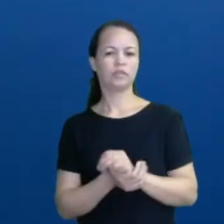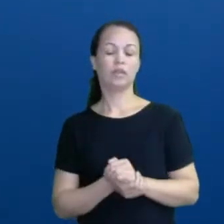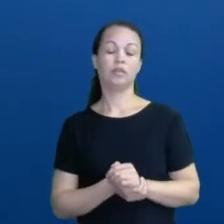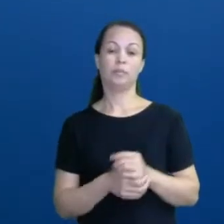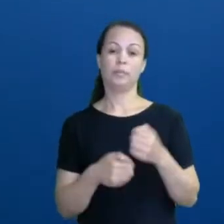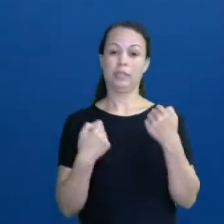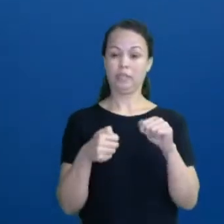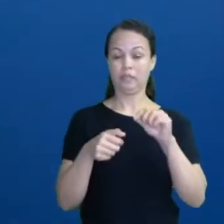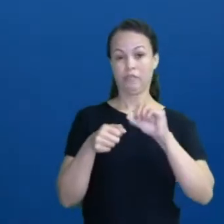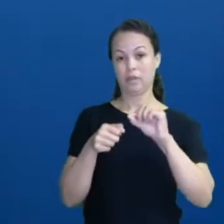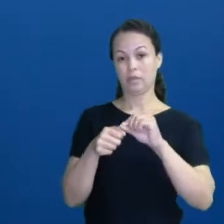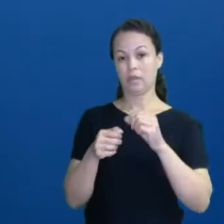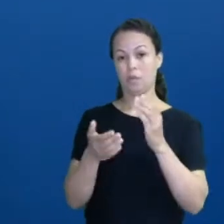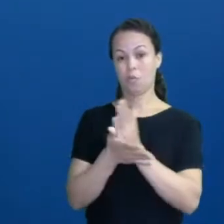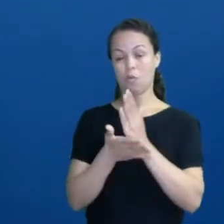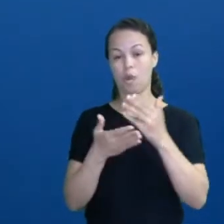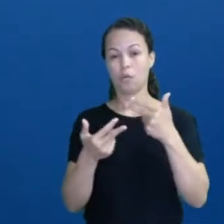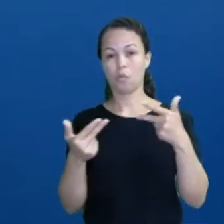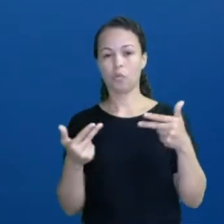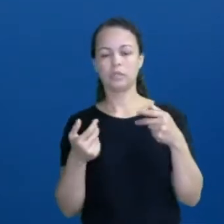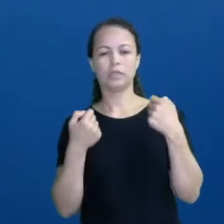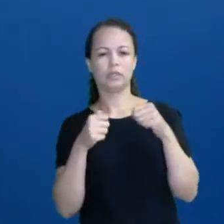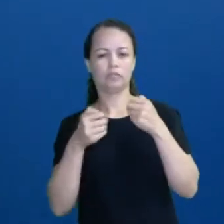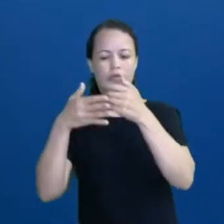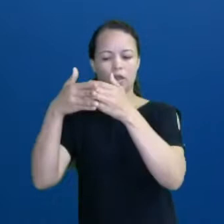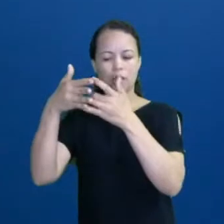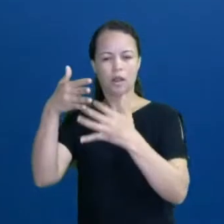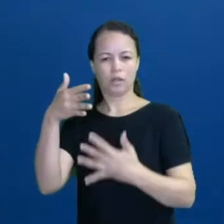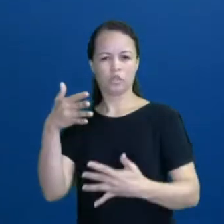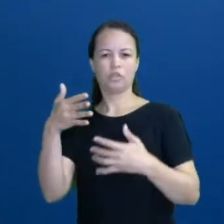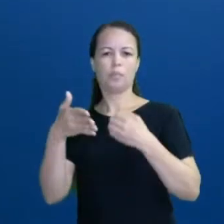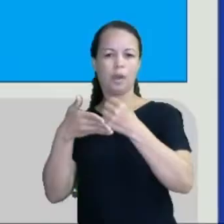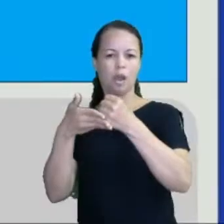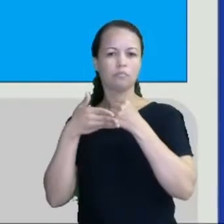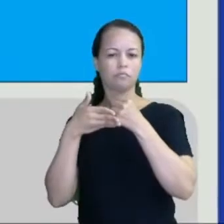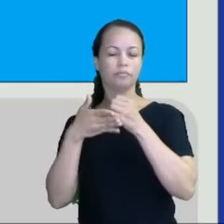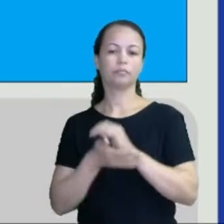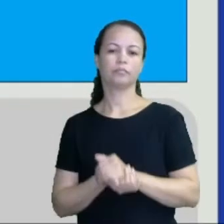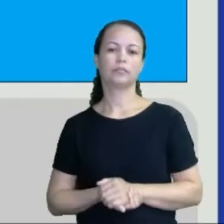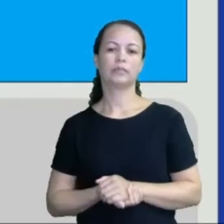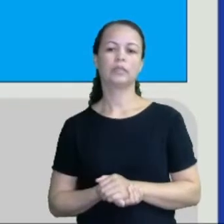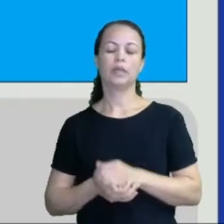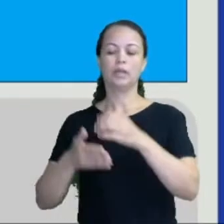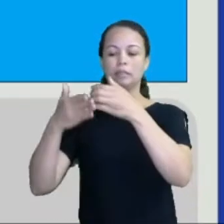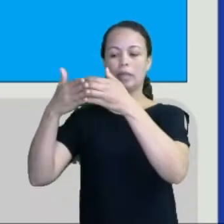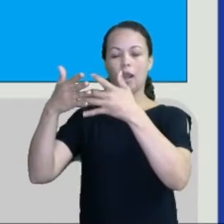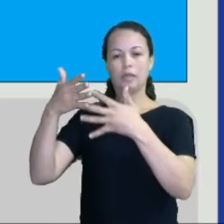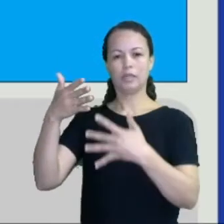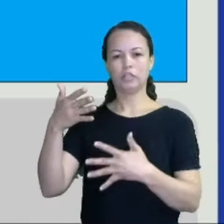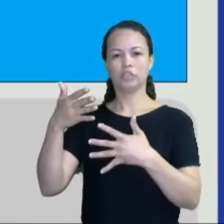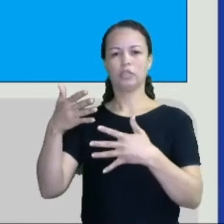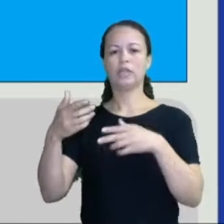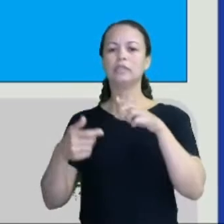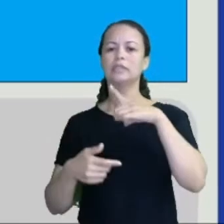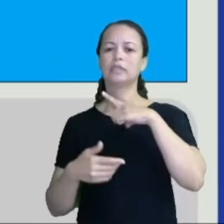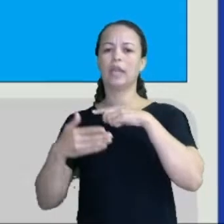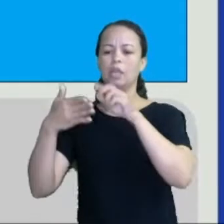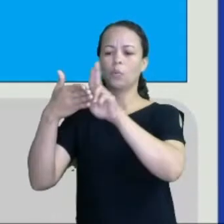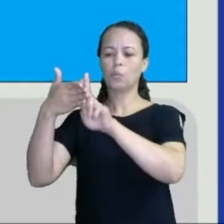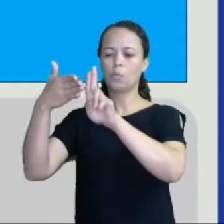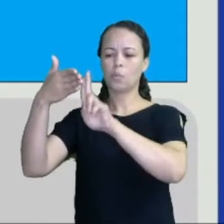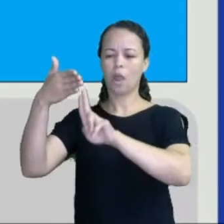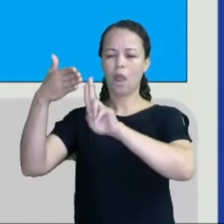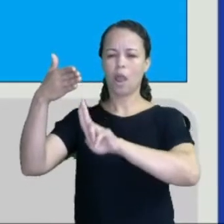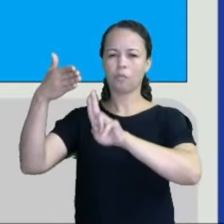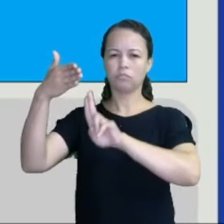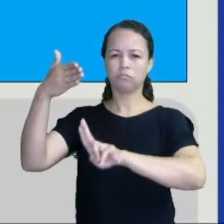alguma coisa, a gente faz aquela lista para nos ajudar. Nas listas nós escrevemos os nomes um